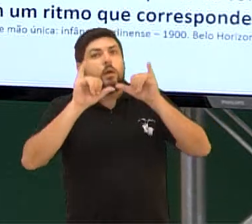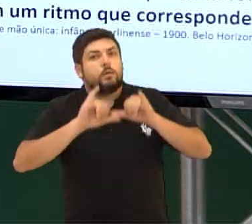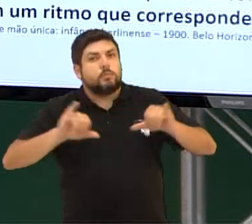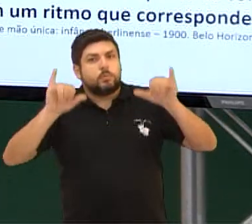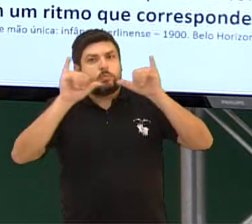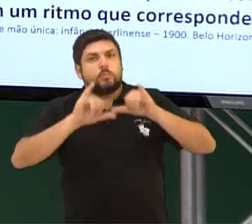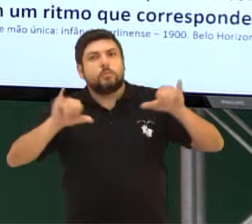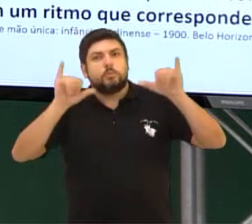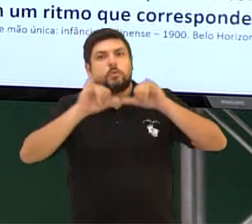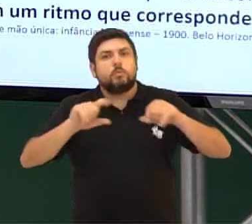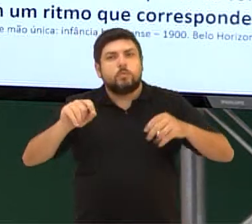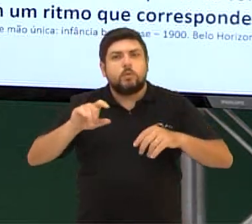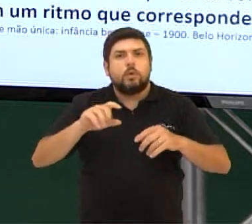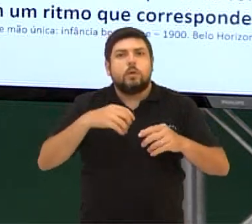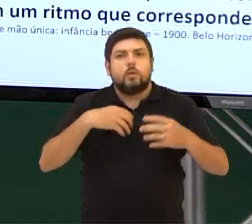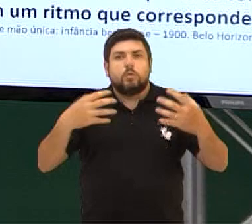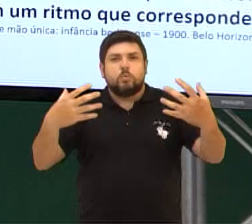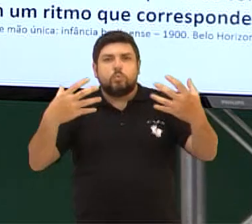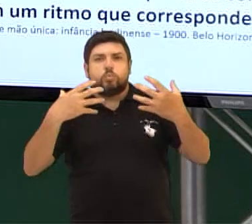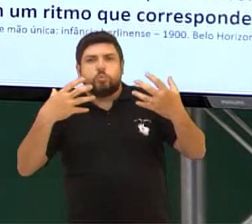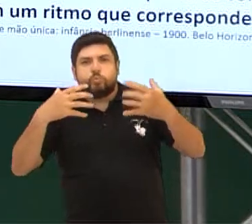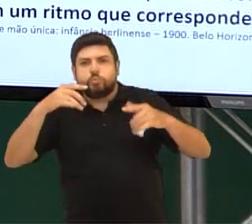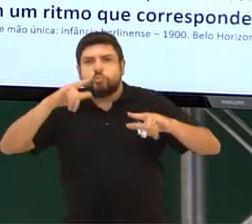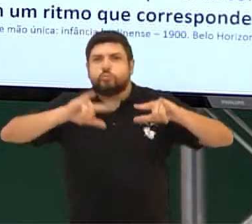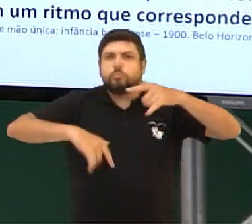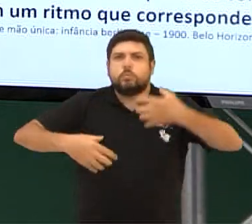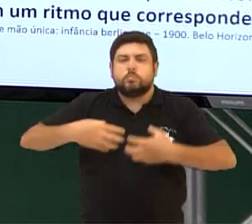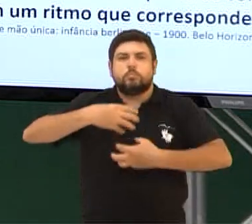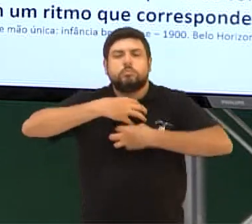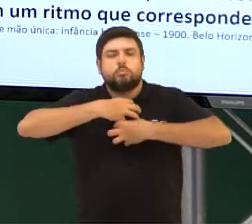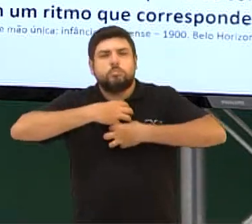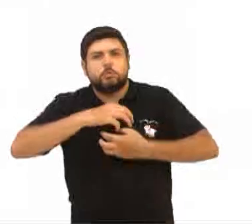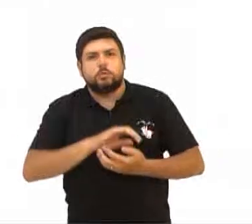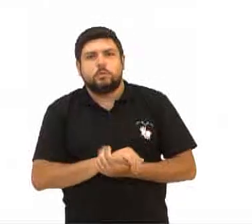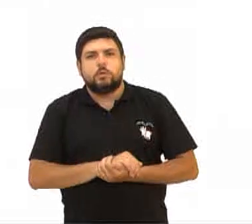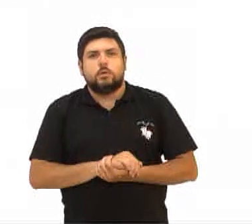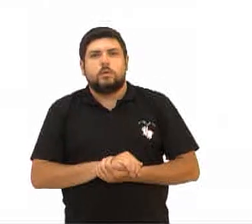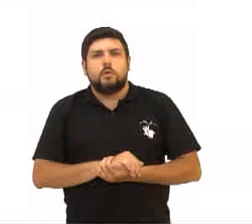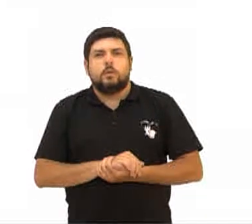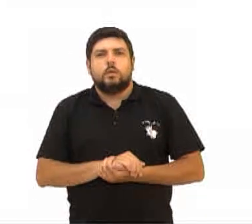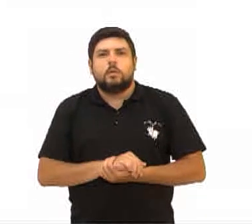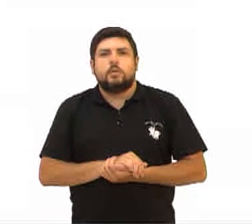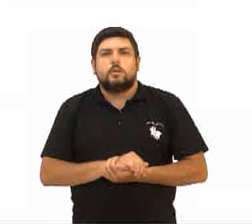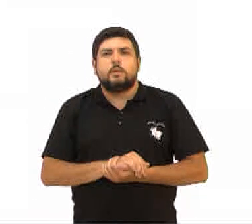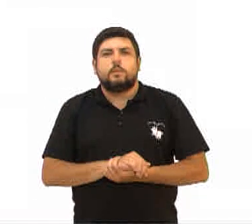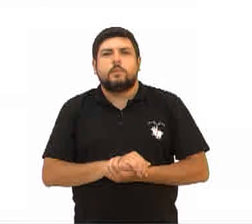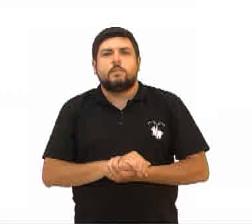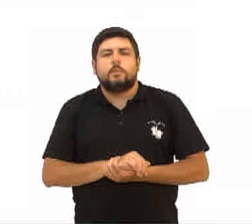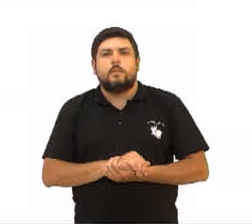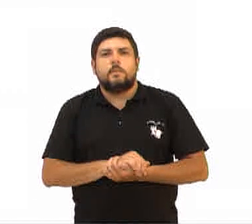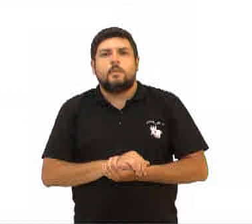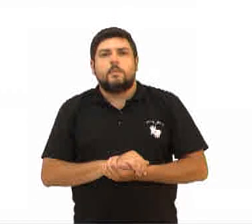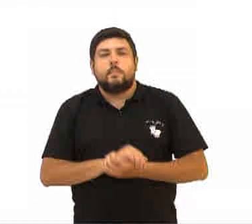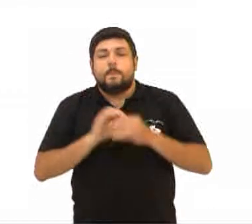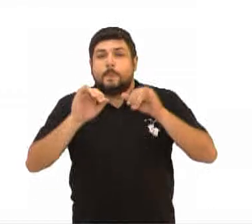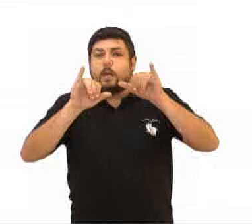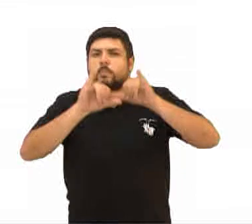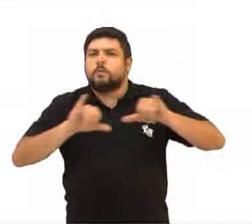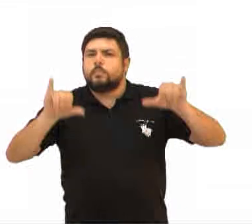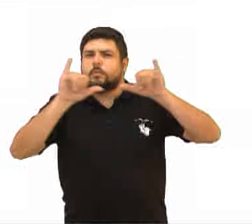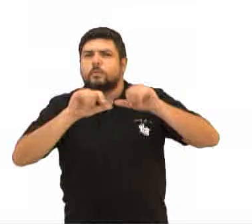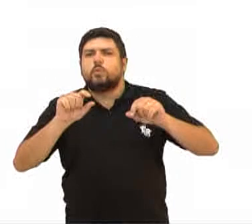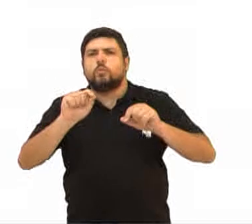nossos sentidos estéticos, nossas percepções estéticas. Né? Continua aqui, ela arrasa o espaço livre